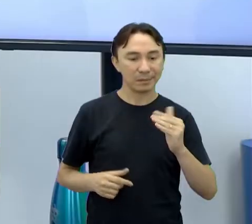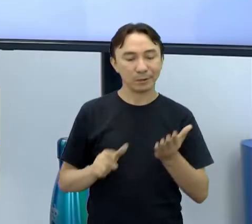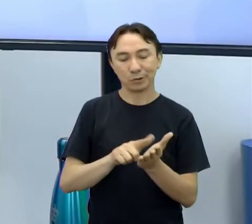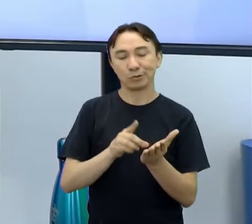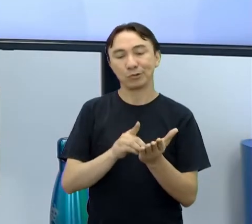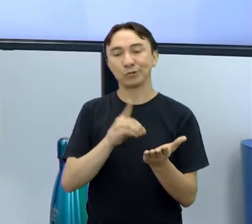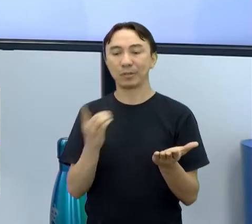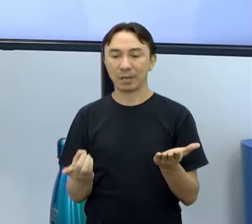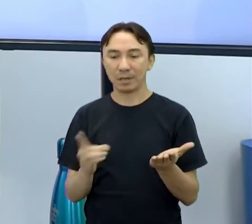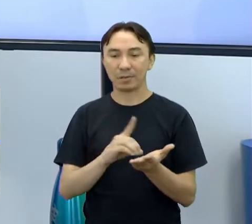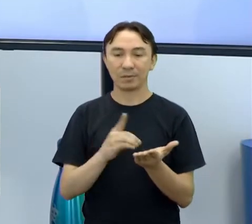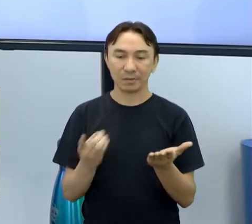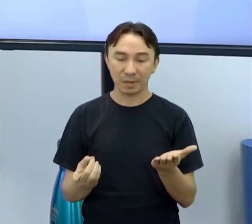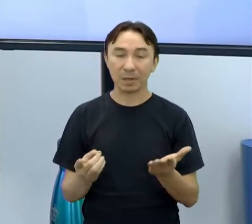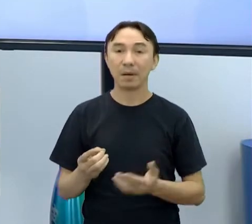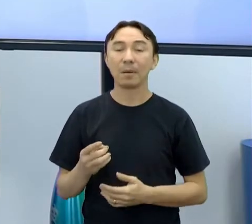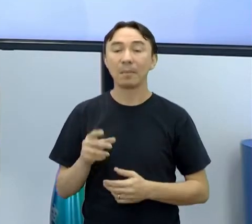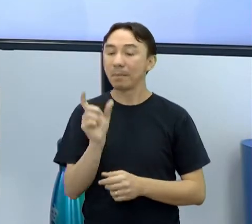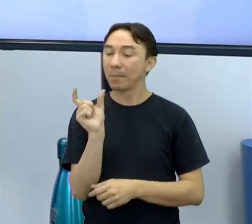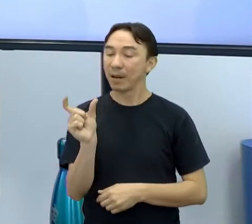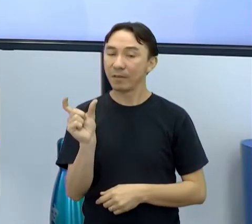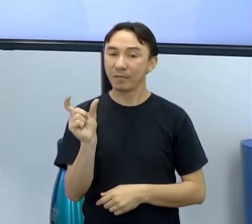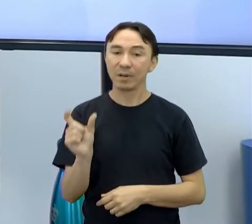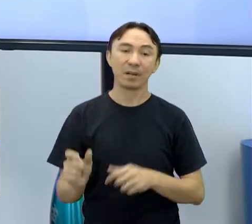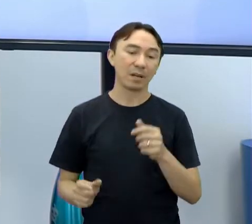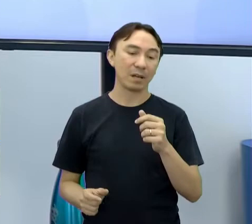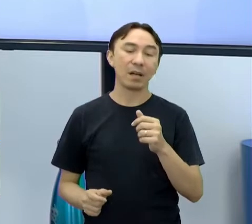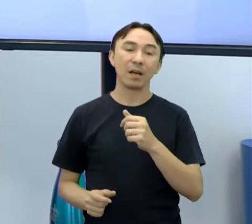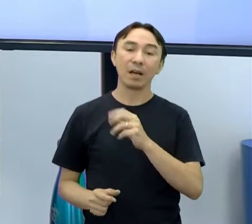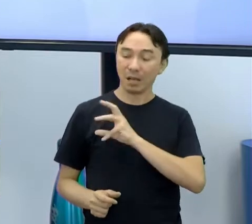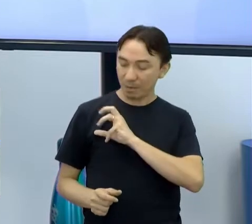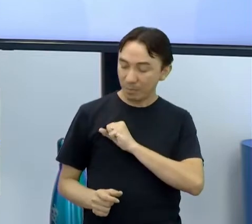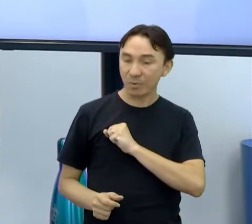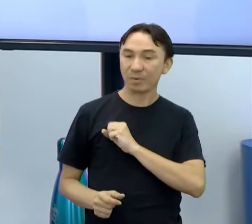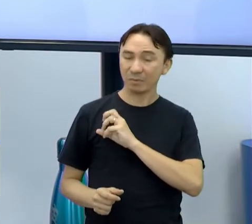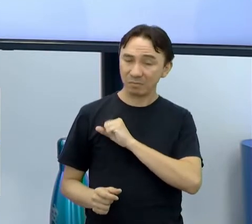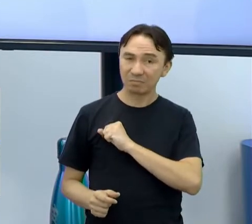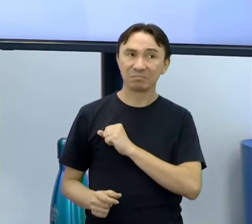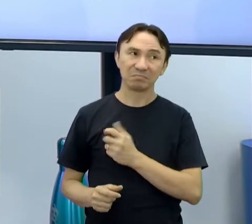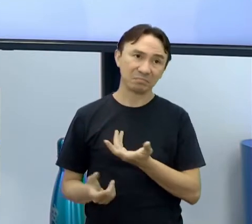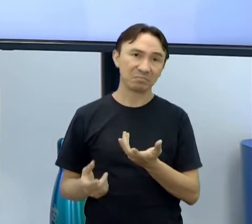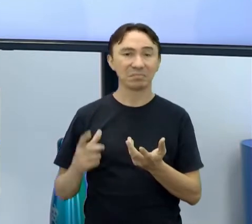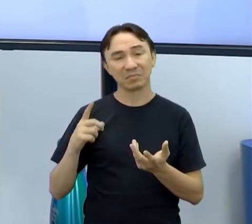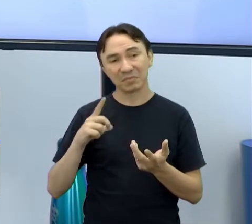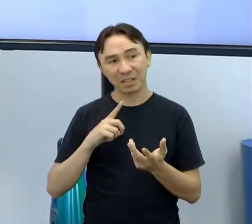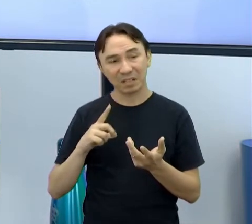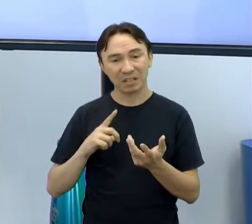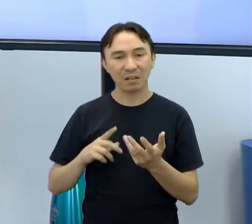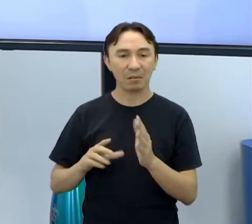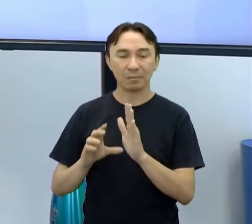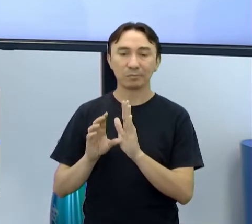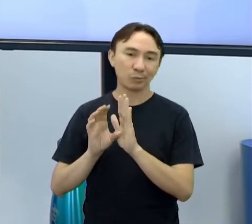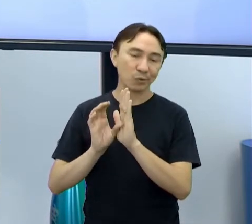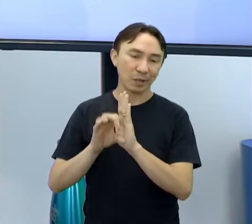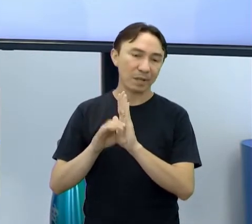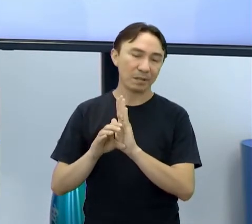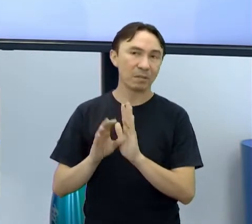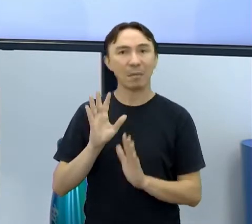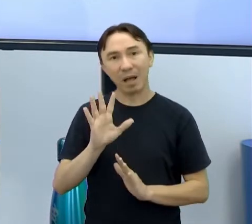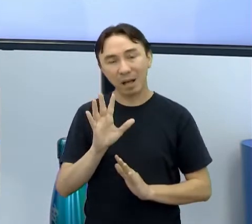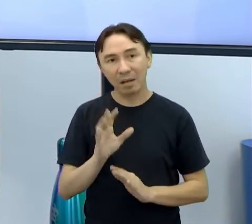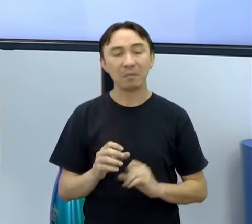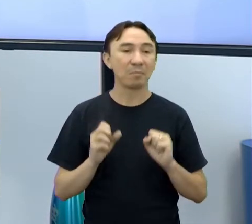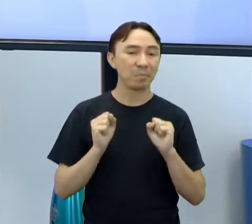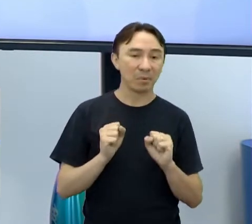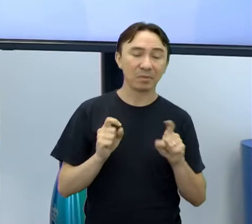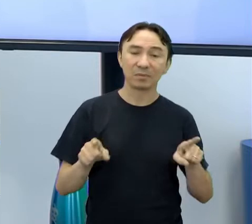É claro que às vezes, dependendo do dicionário, tem lá coloquialmente, né, no sentido figurado, tá?